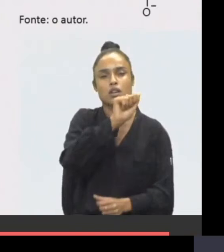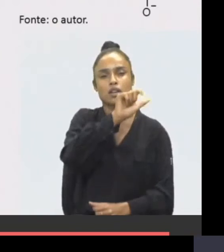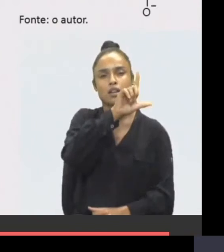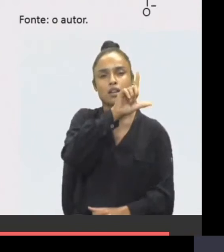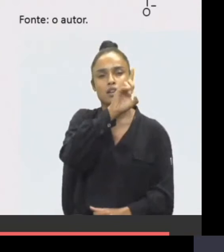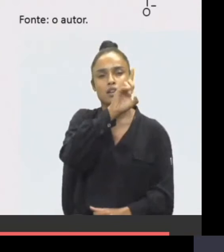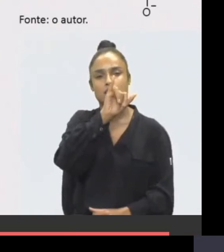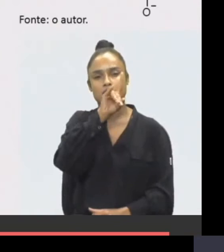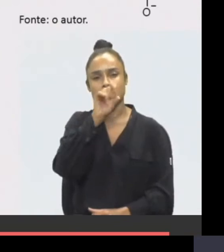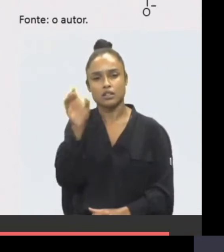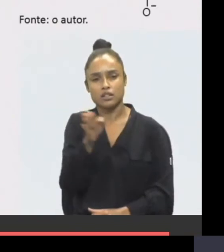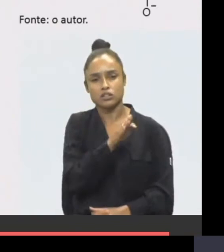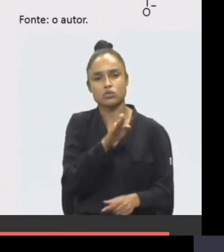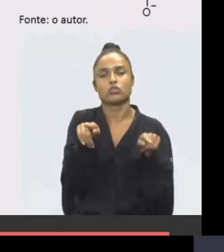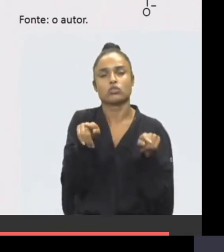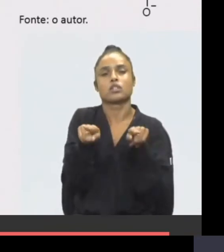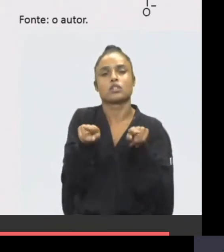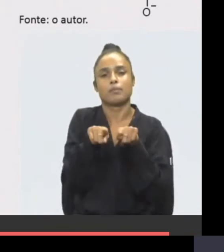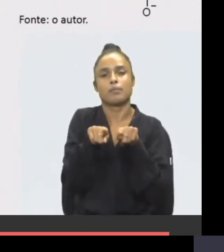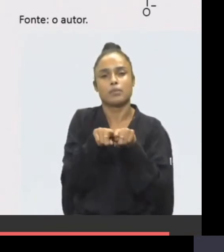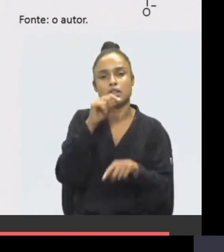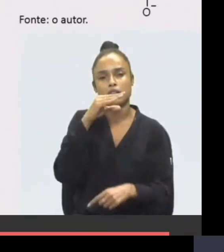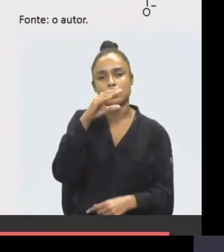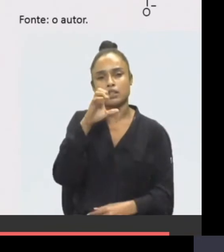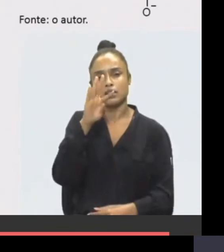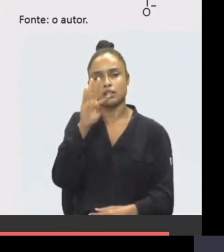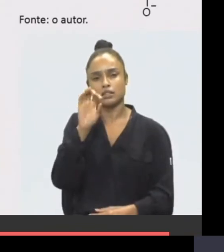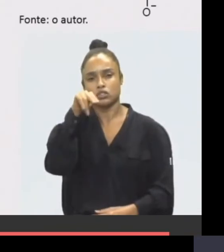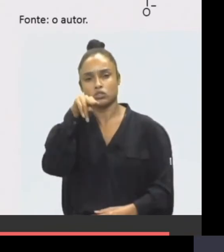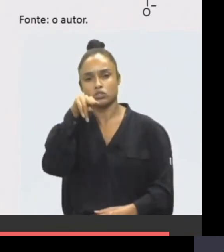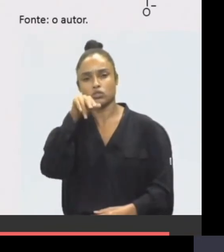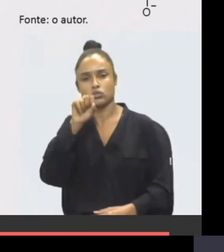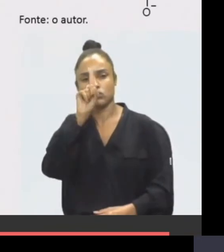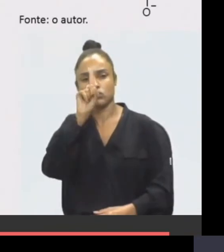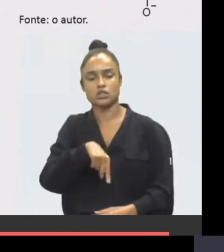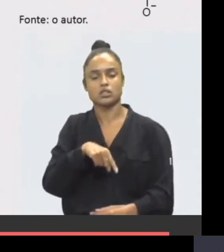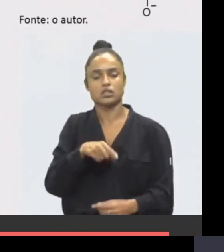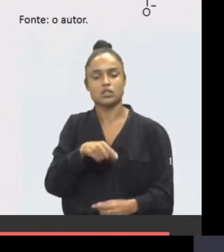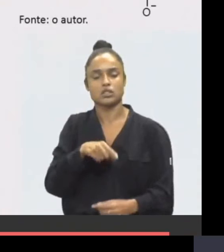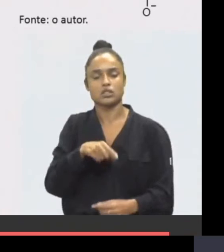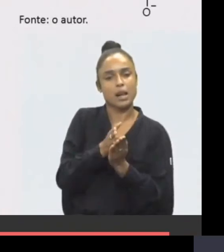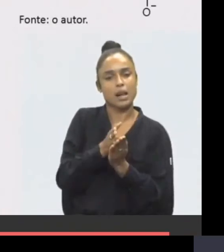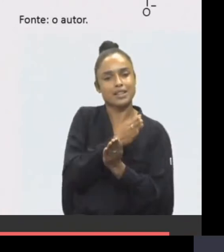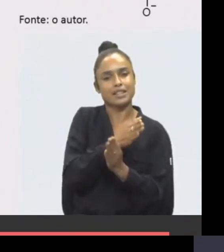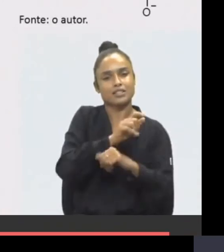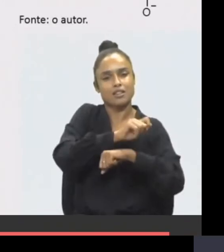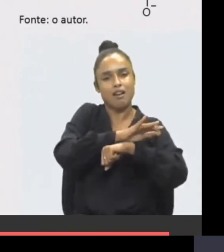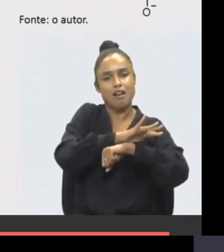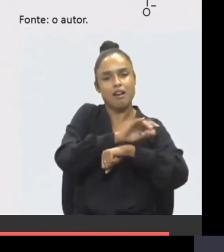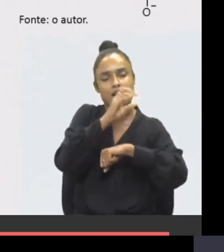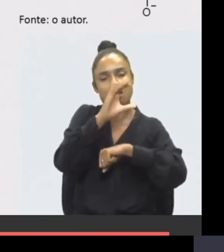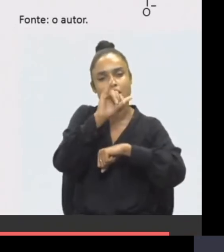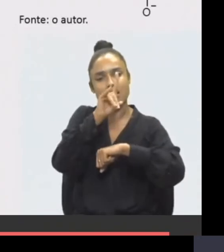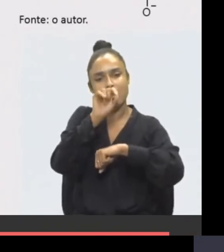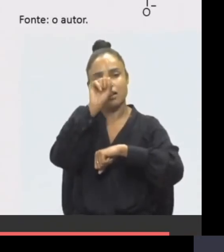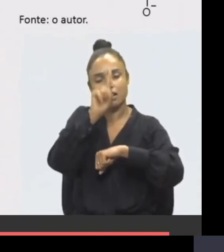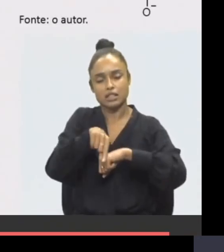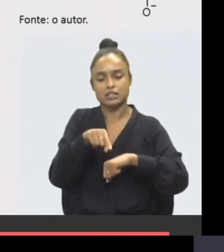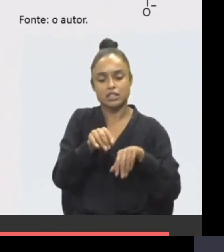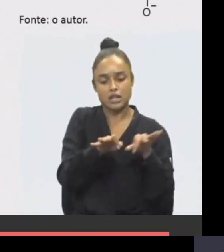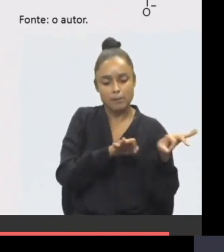2,4-dinitrofenilhidrazina em meio ácido, então aqui essa reação ela se processa em meio ácido, porque o dinitrofenil ele foi preparado em